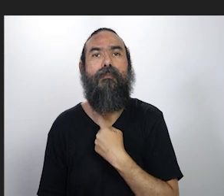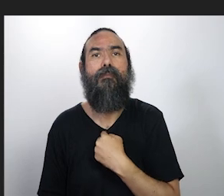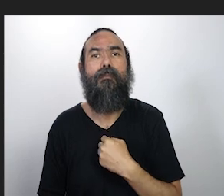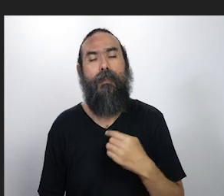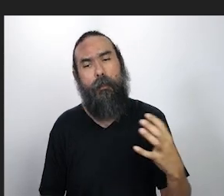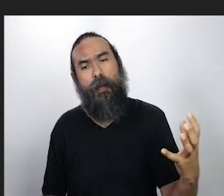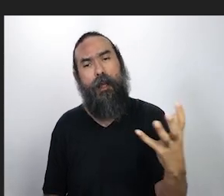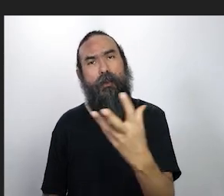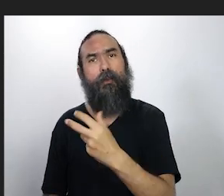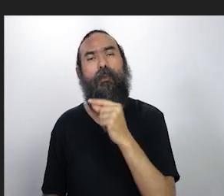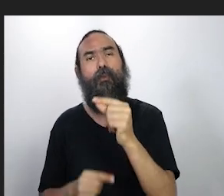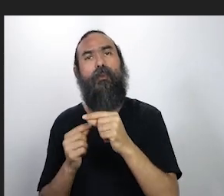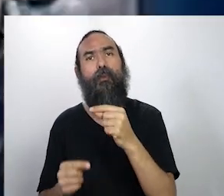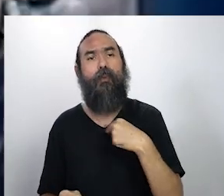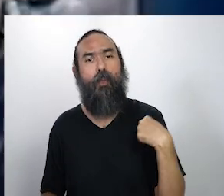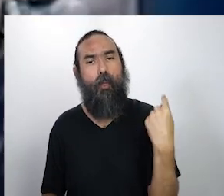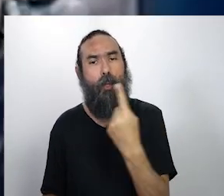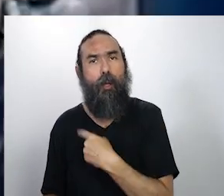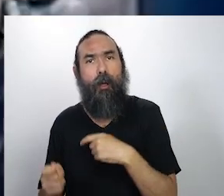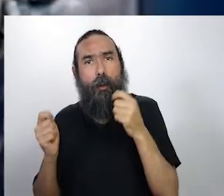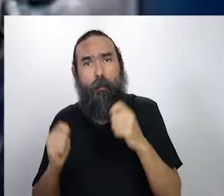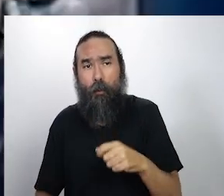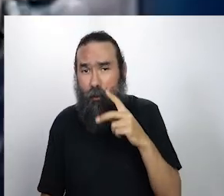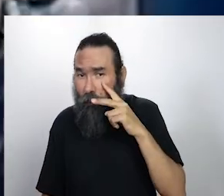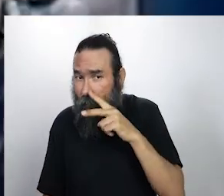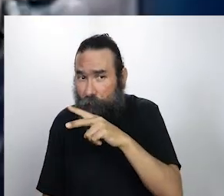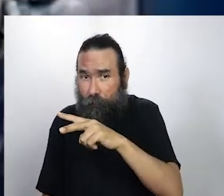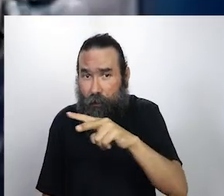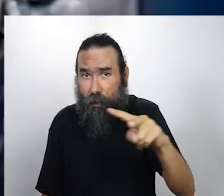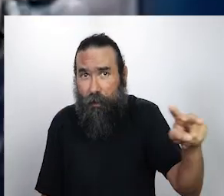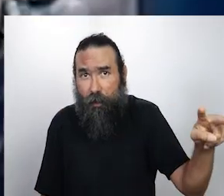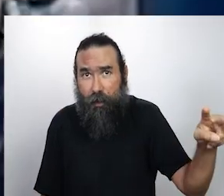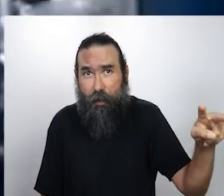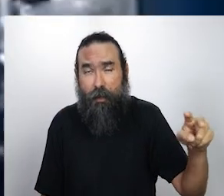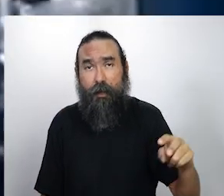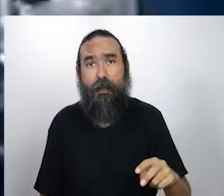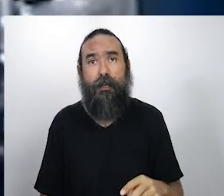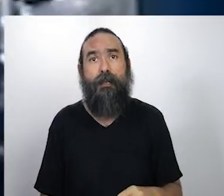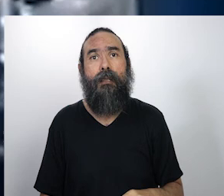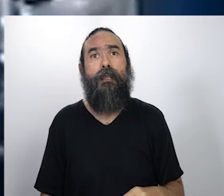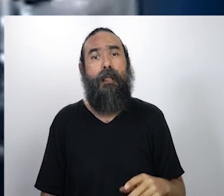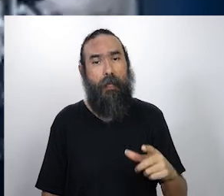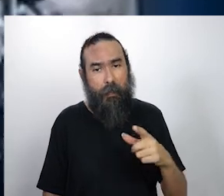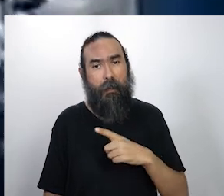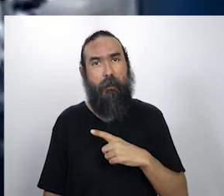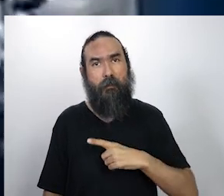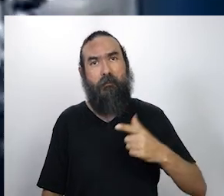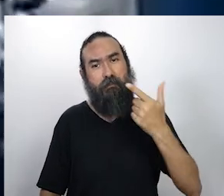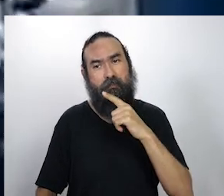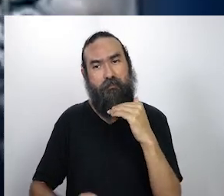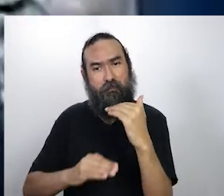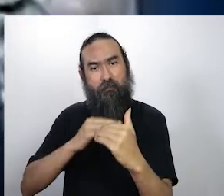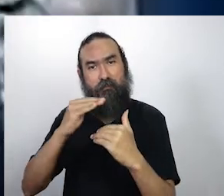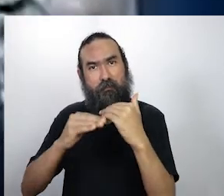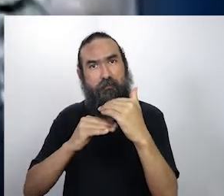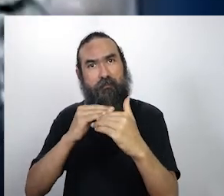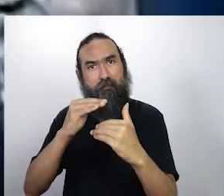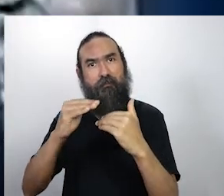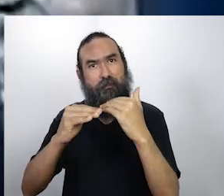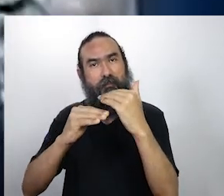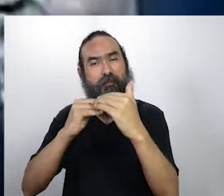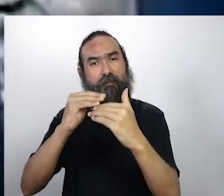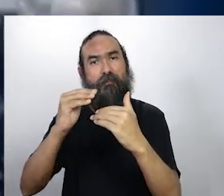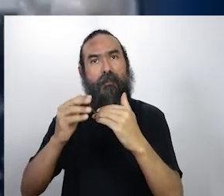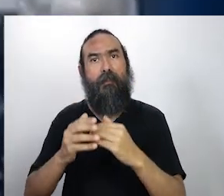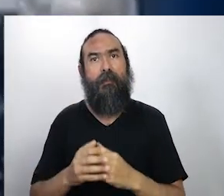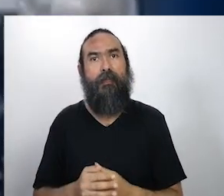desdobramentos que tem tido, que tem muito mais, tem que ter muito mais ainda.